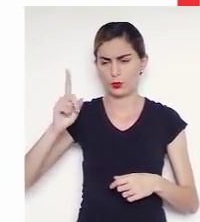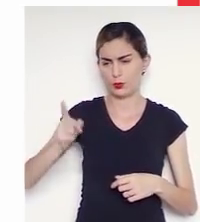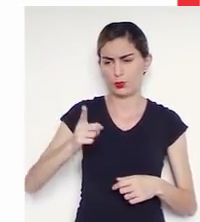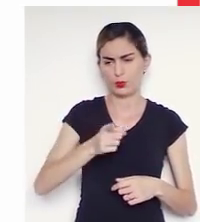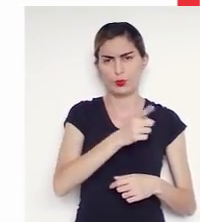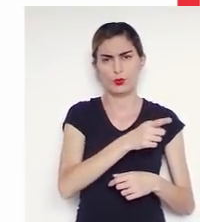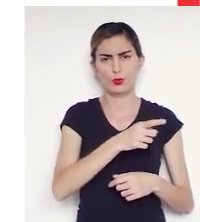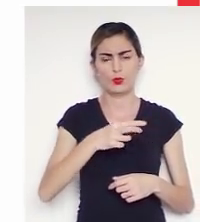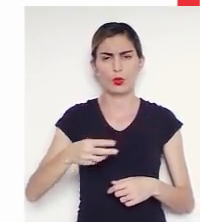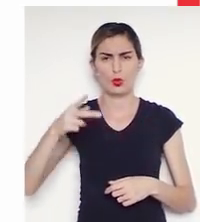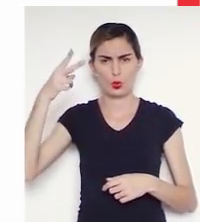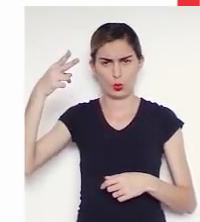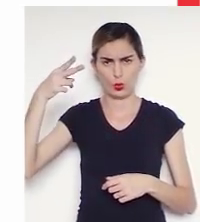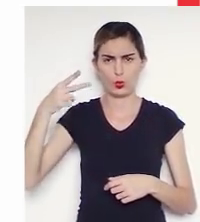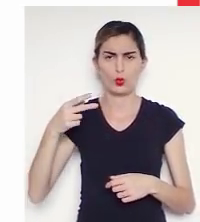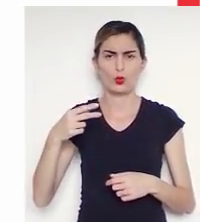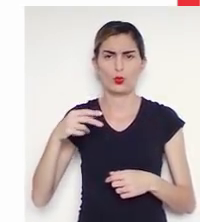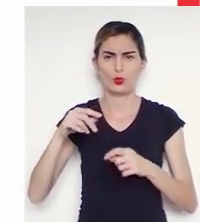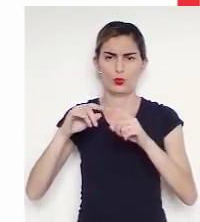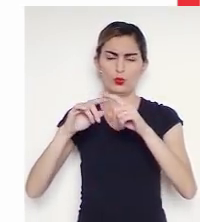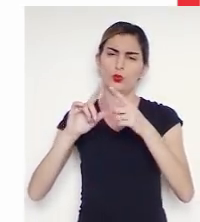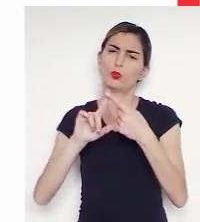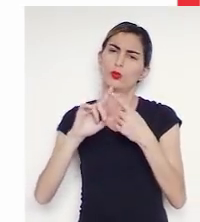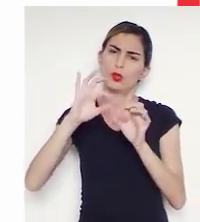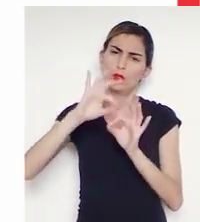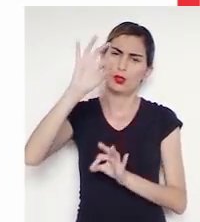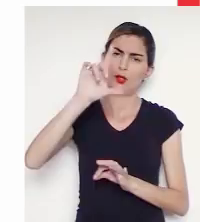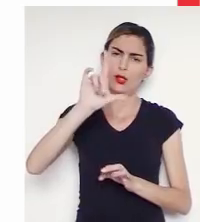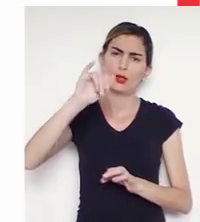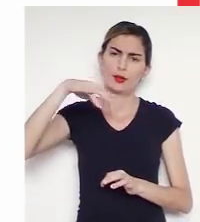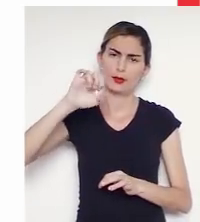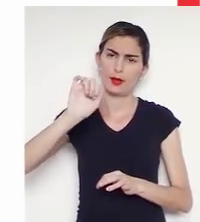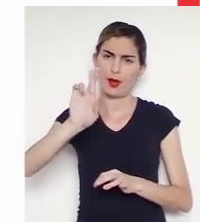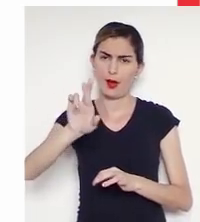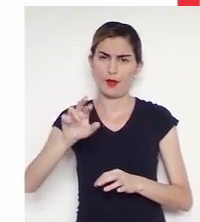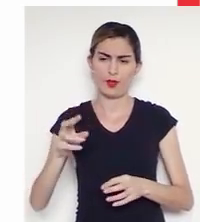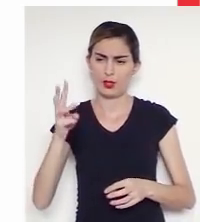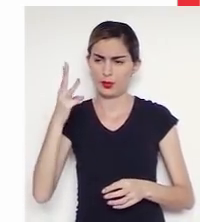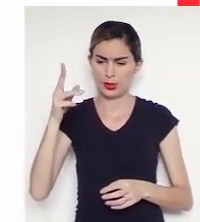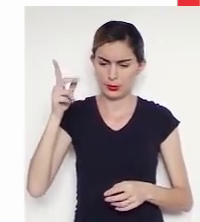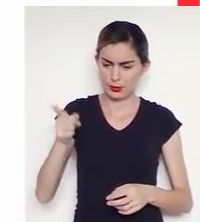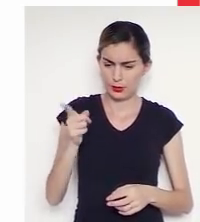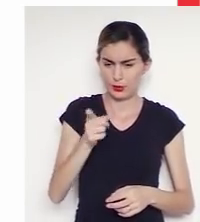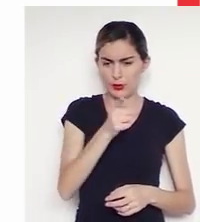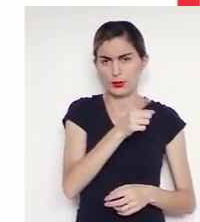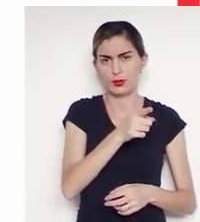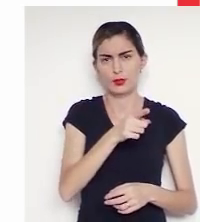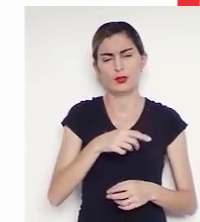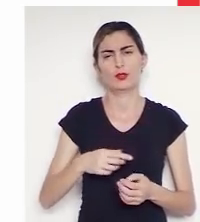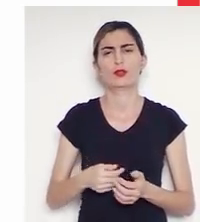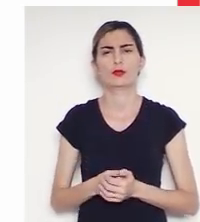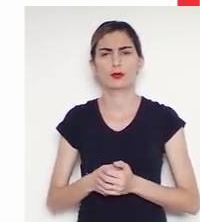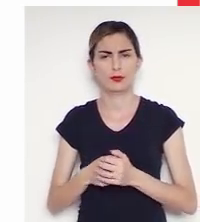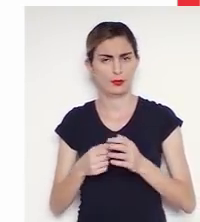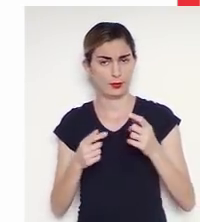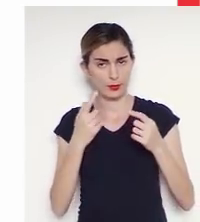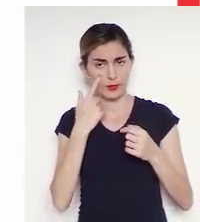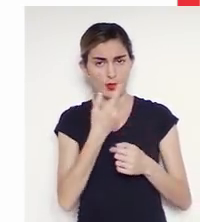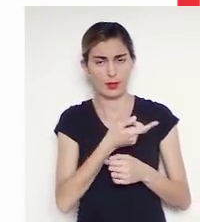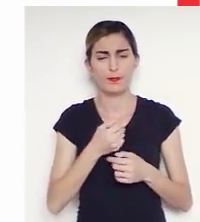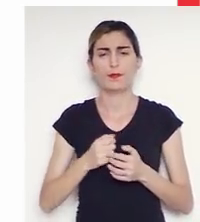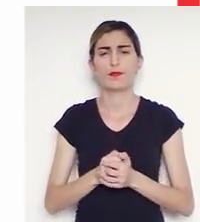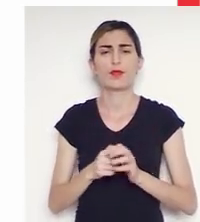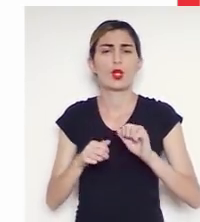dele ser ao quadrado, ao cubo ou até mesmo linear. Tudo bem? Então veja as 3 setinhas ali. Agora o grande